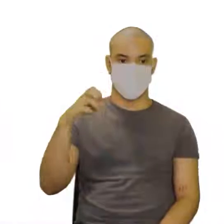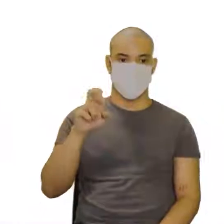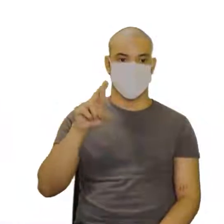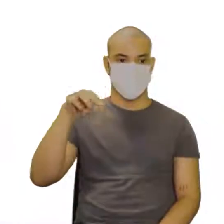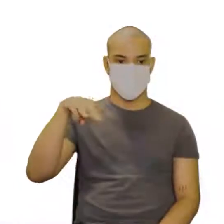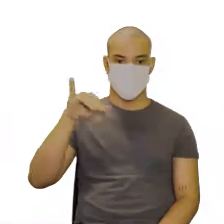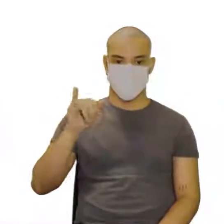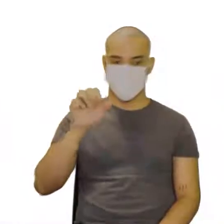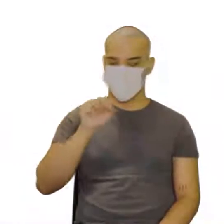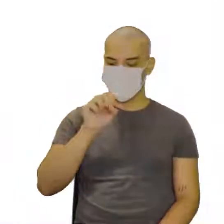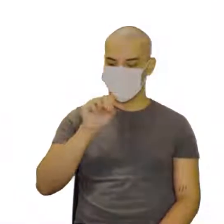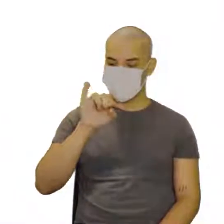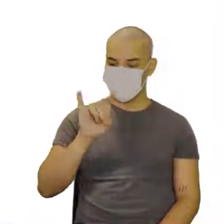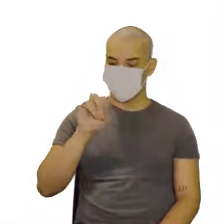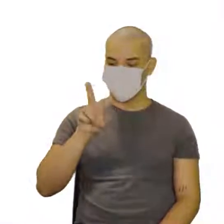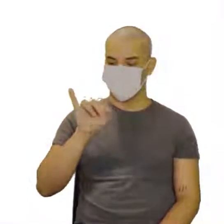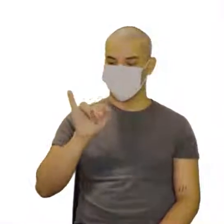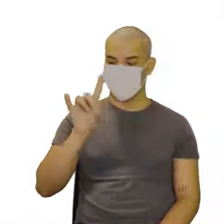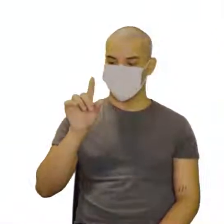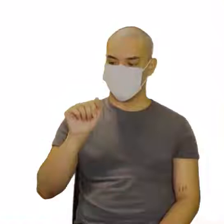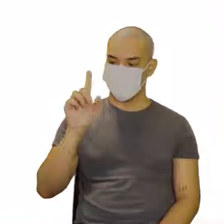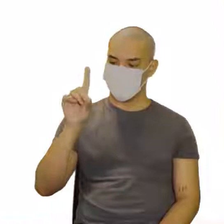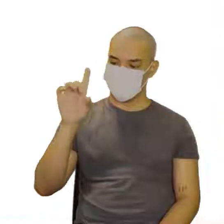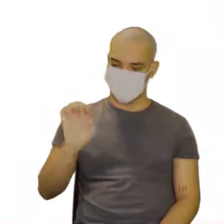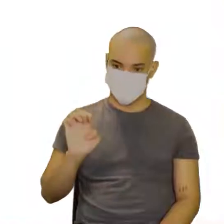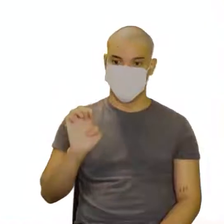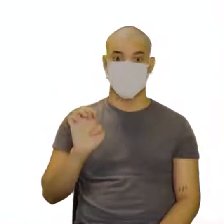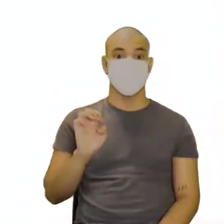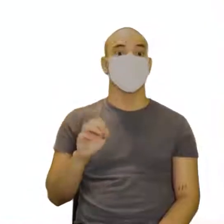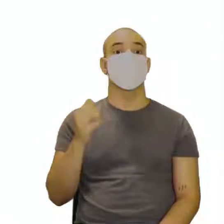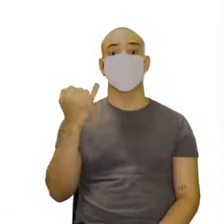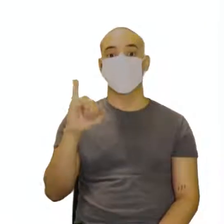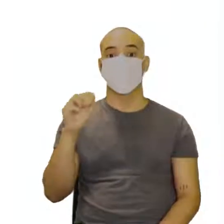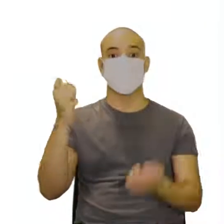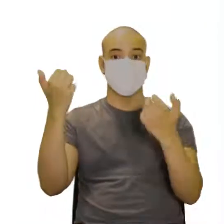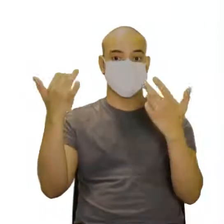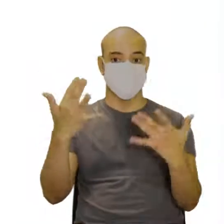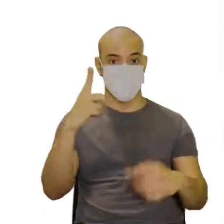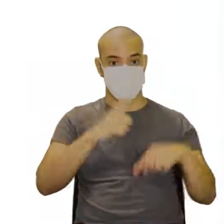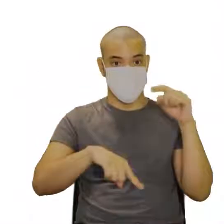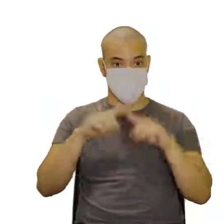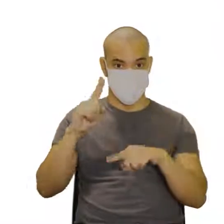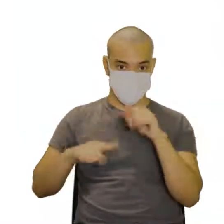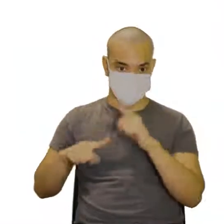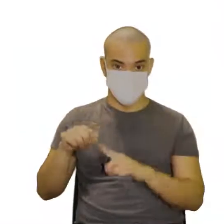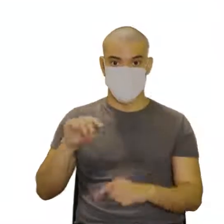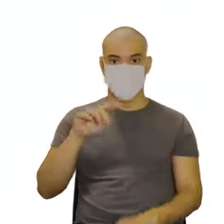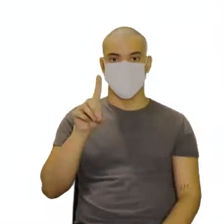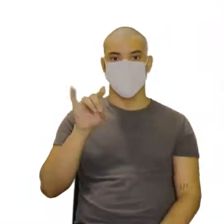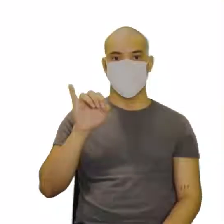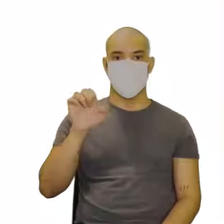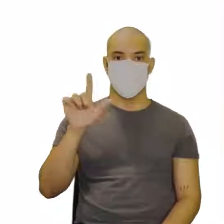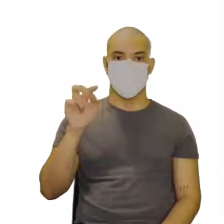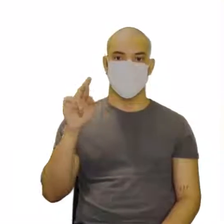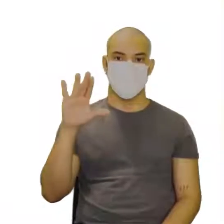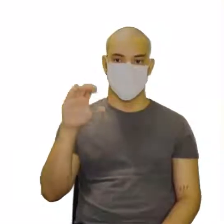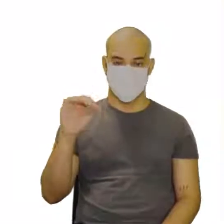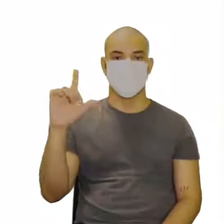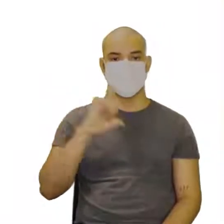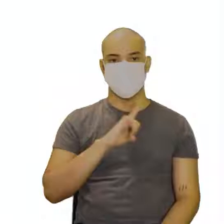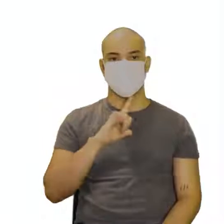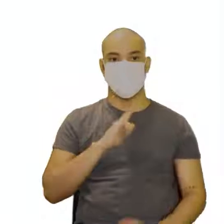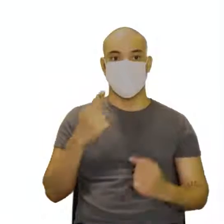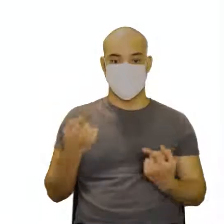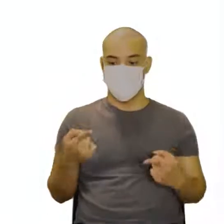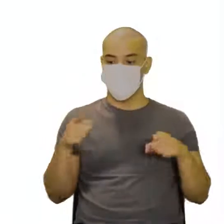absoluta do vácuo, ok? Quando nós estamos falando aí da parte do material de elétrico, nós temos a constante de